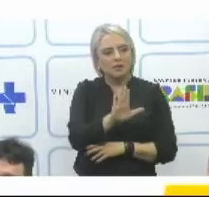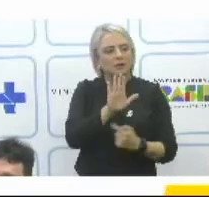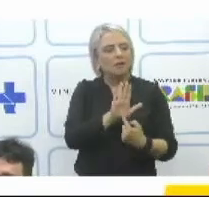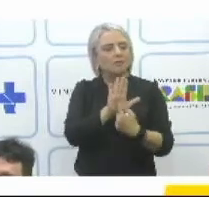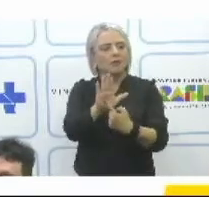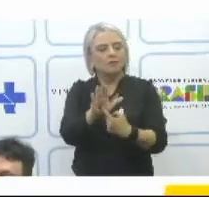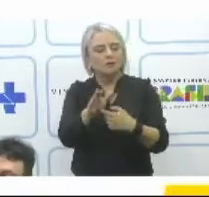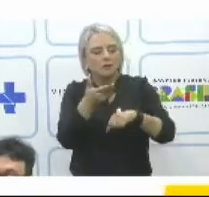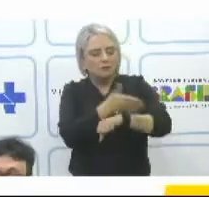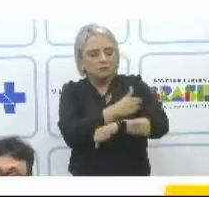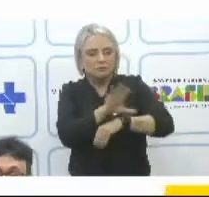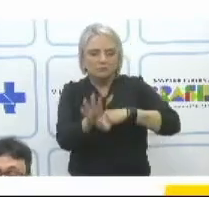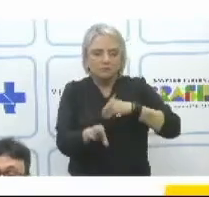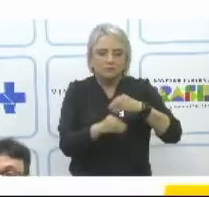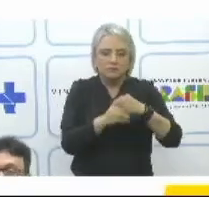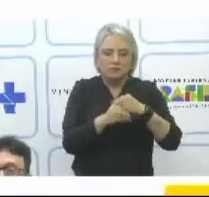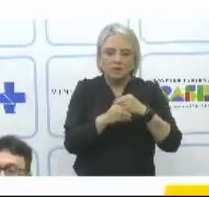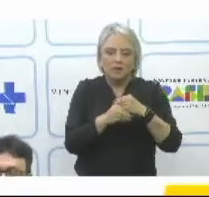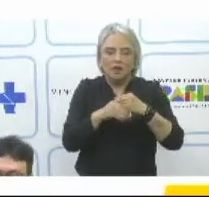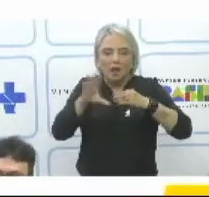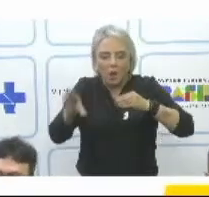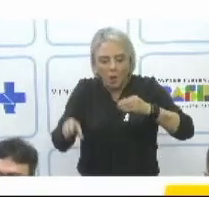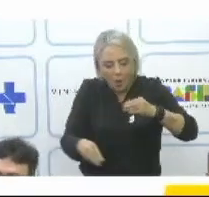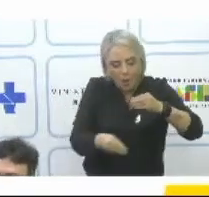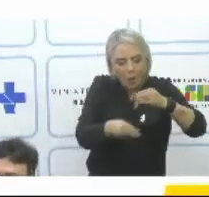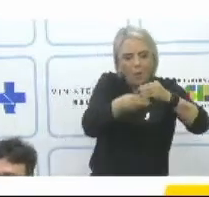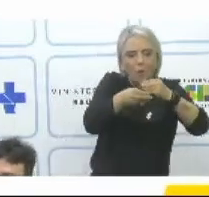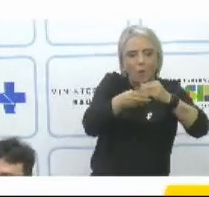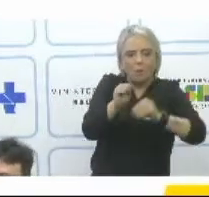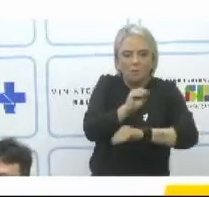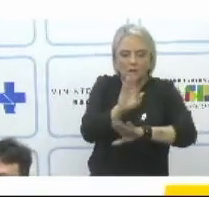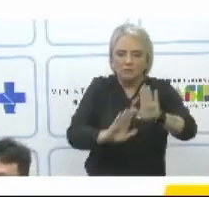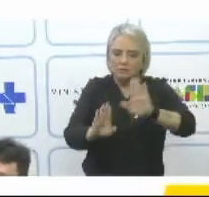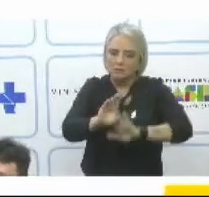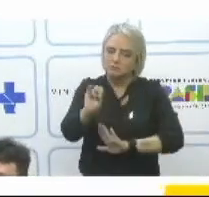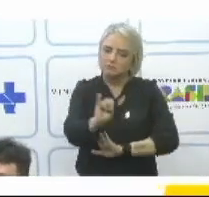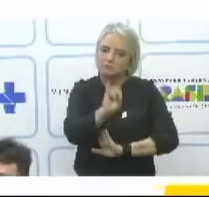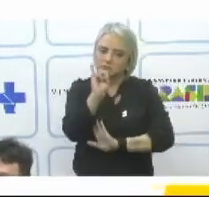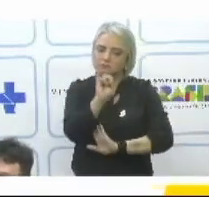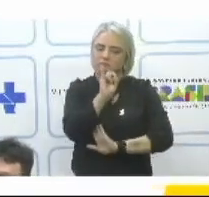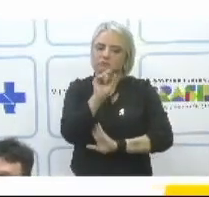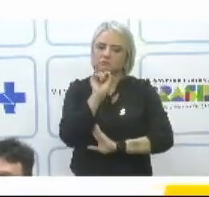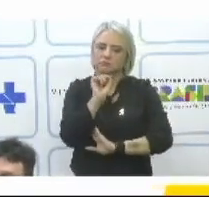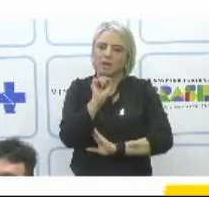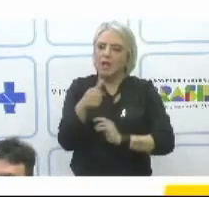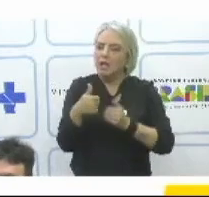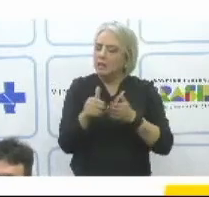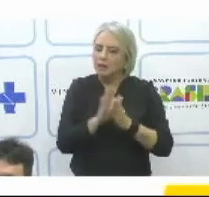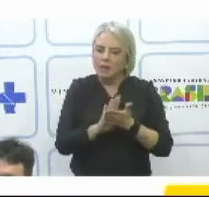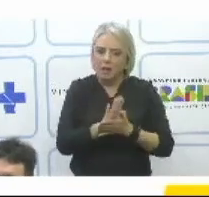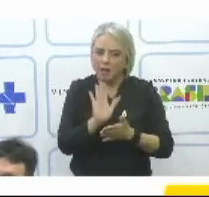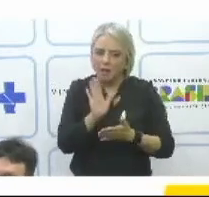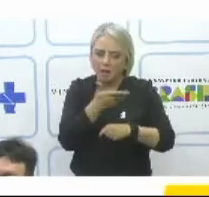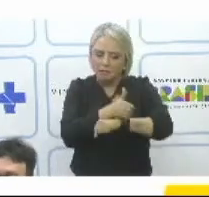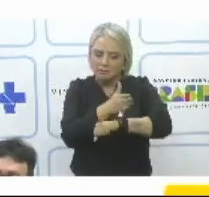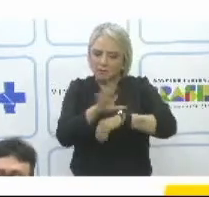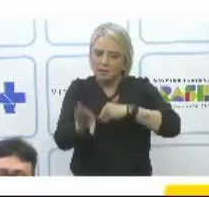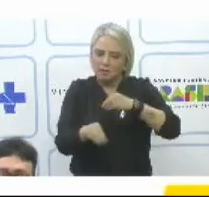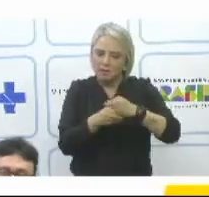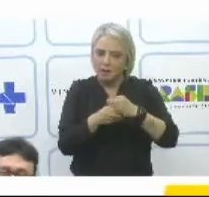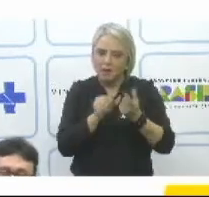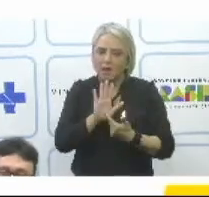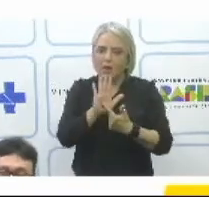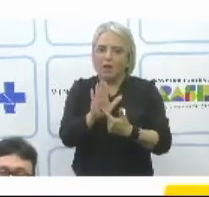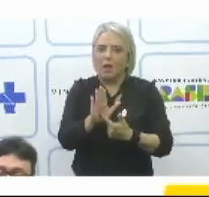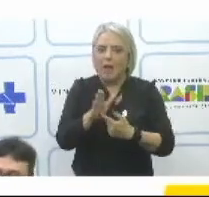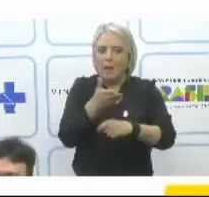né, as práticas integrativas para compor esse cuidado. Isso é importante, né. Em nenhum momento as práticas integrativas se colocam